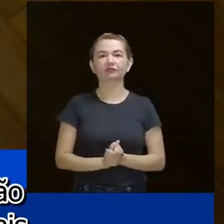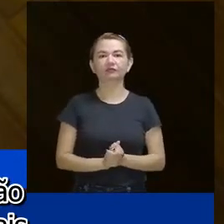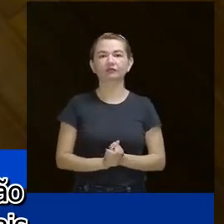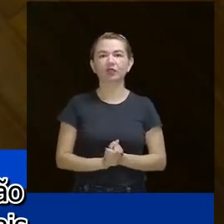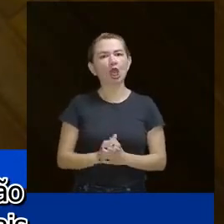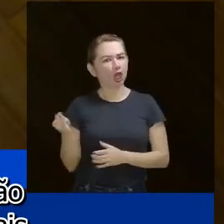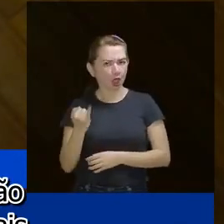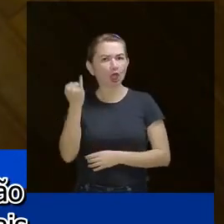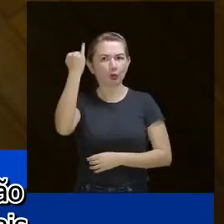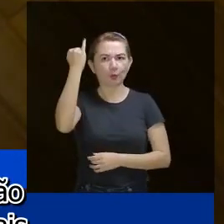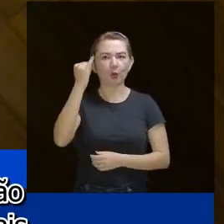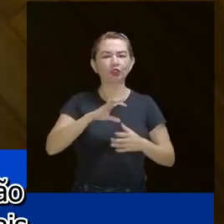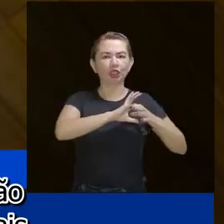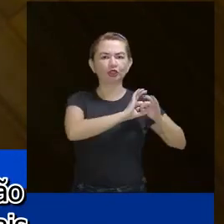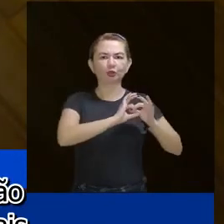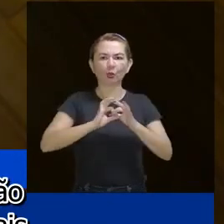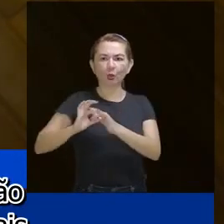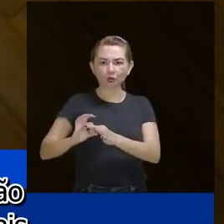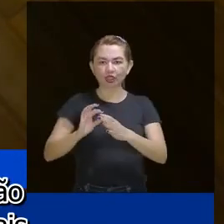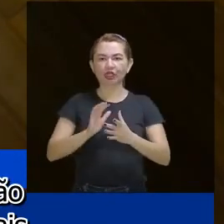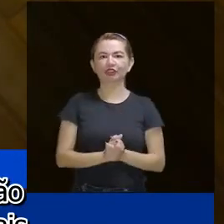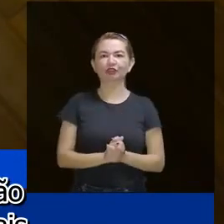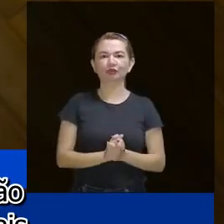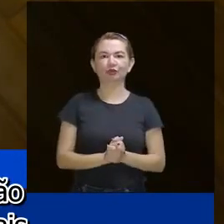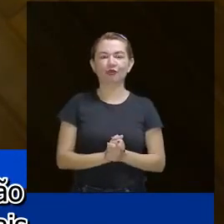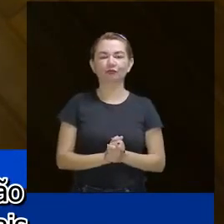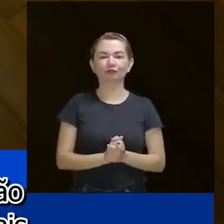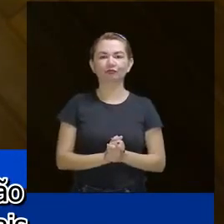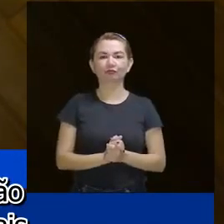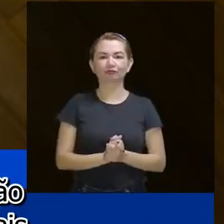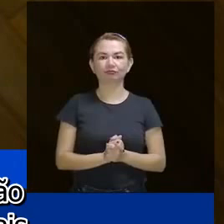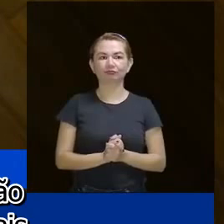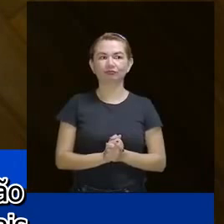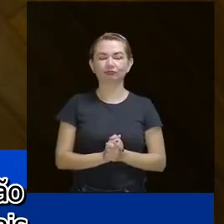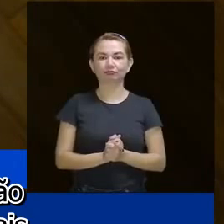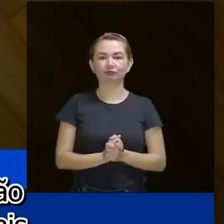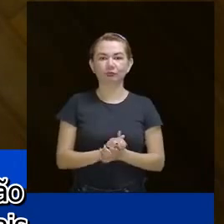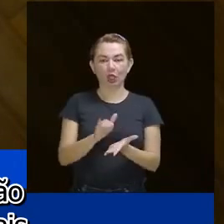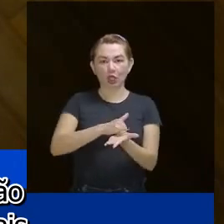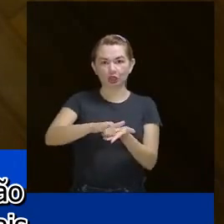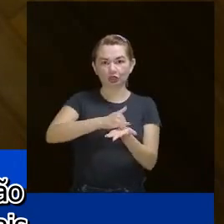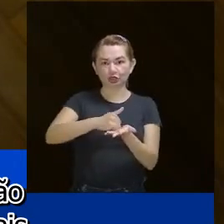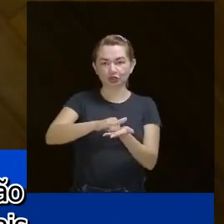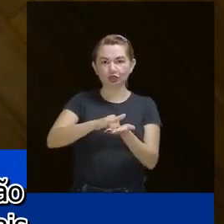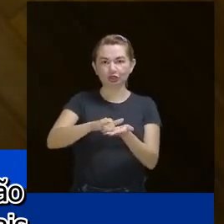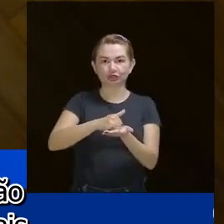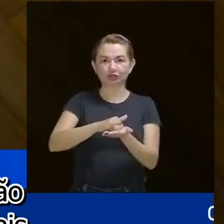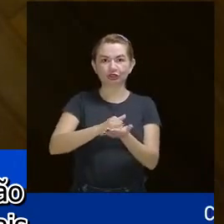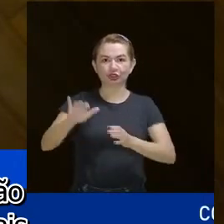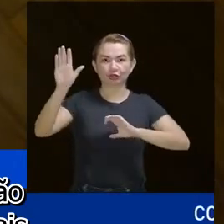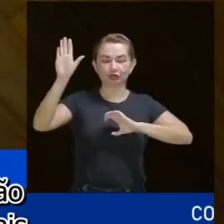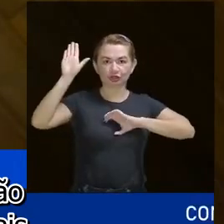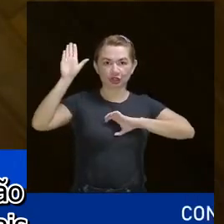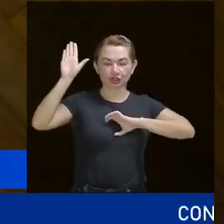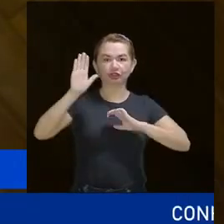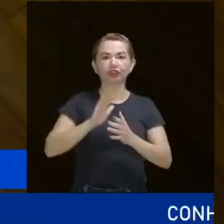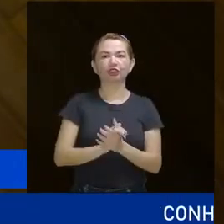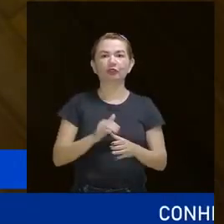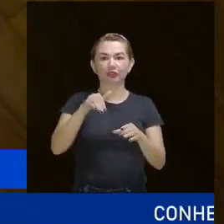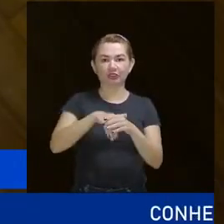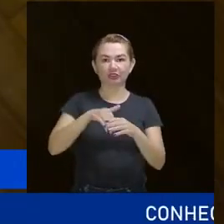são relevantes, dentre eles, por ocasião do registro de candidatura nas eleições